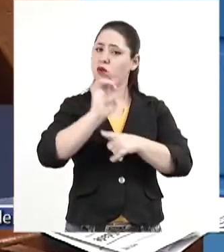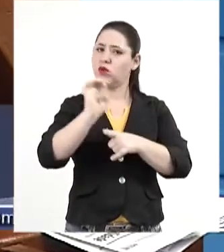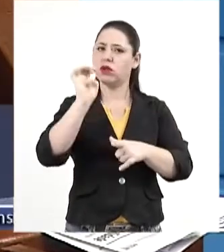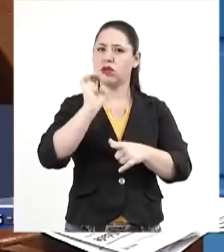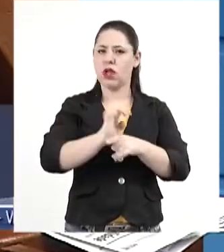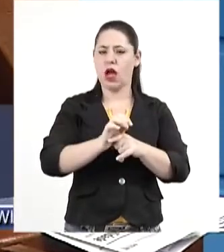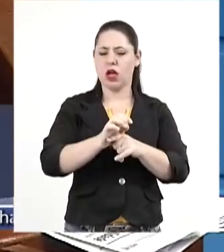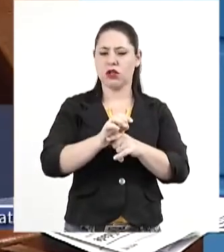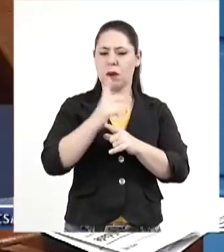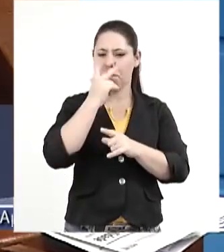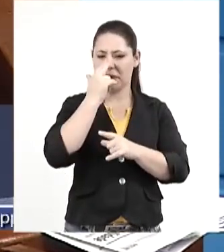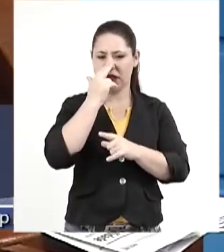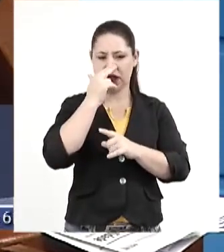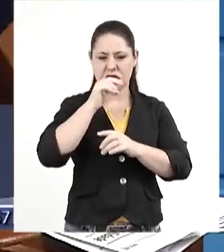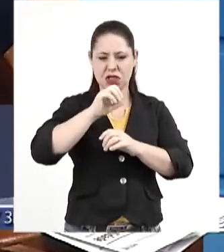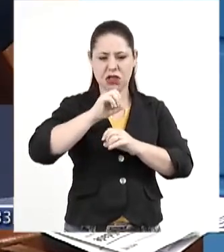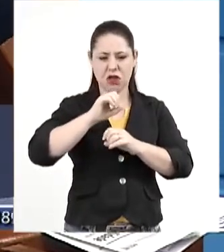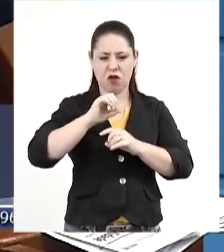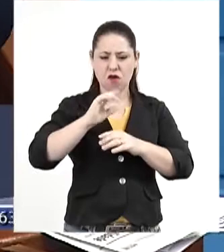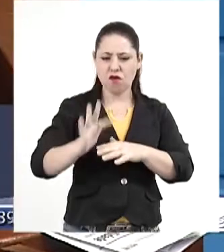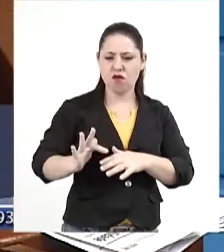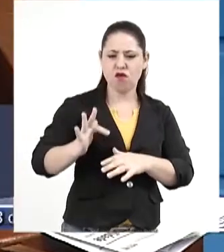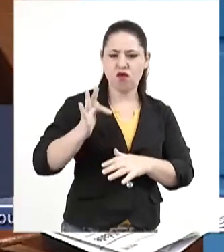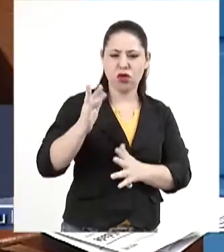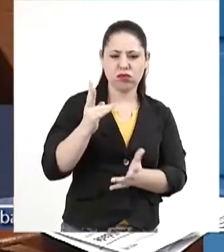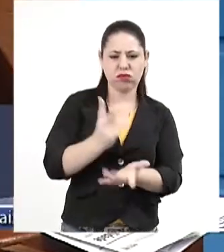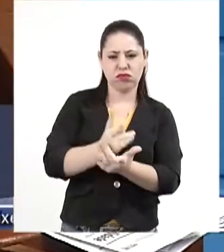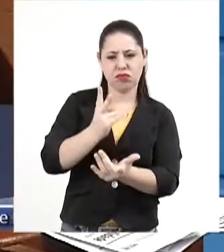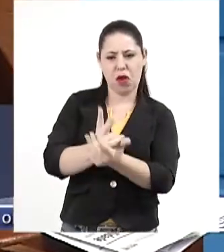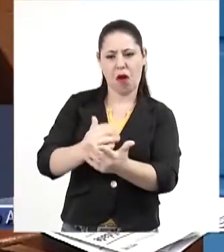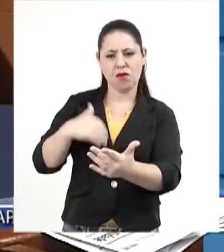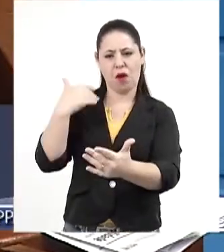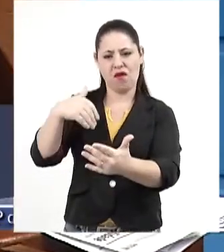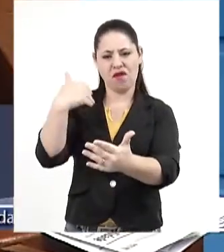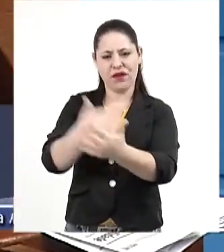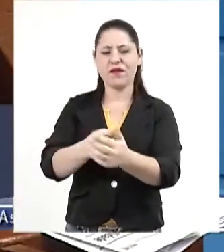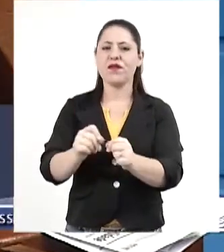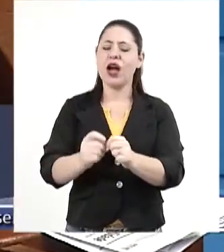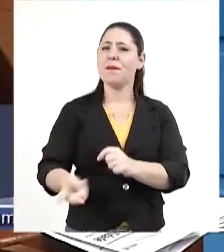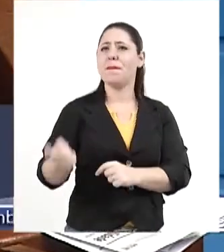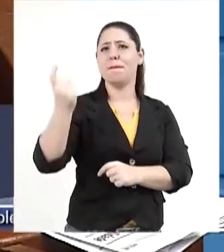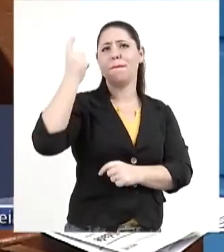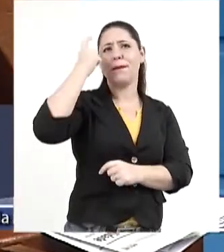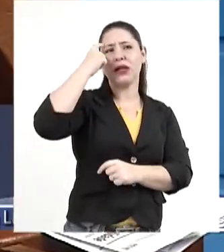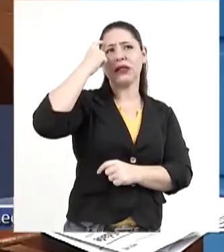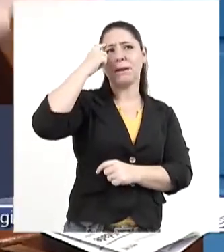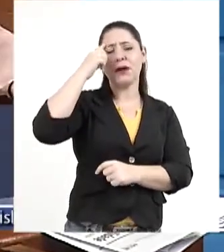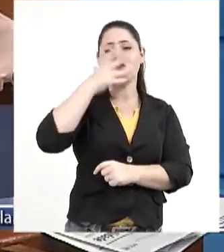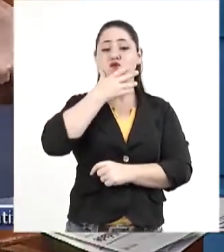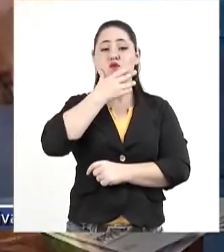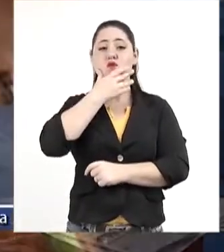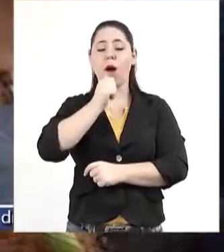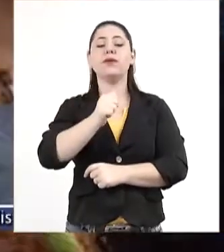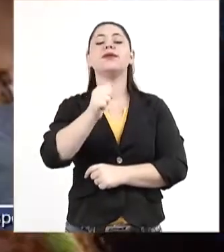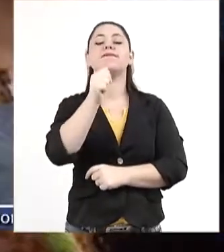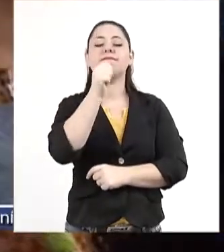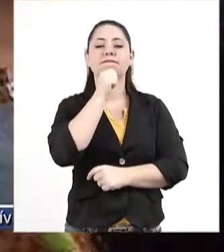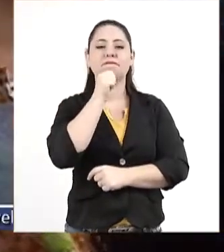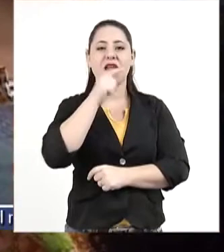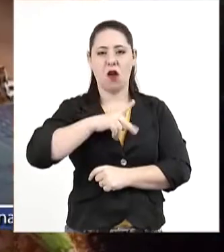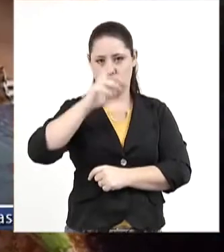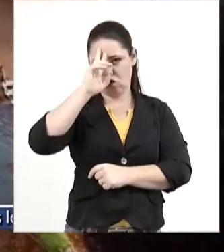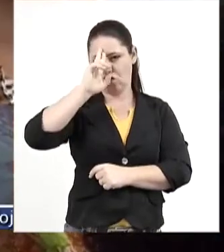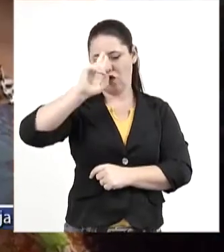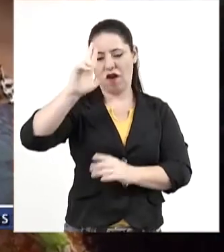que reproduz e fortalece o pensamento machista de que o homem ainda é o chefe